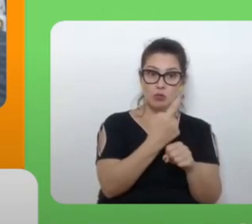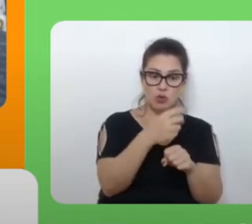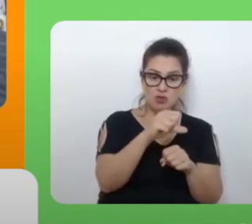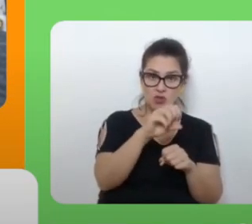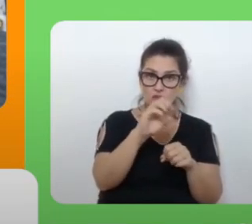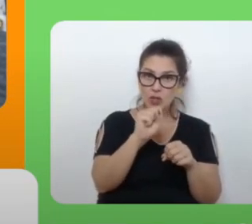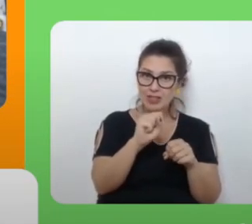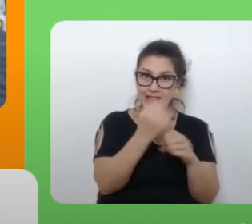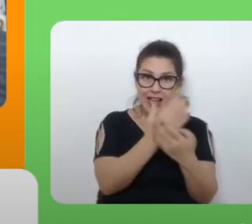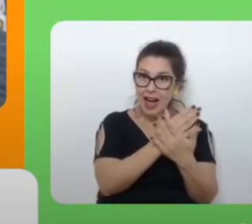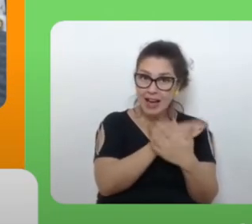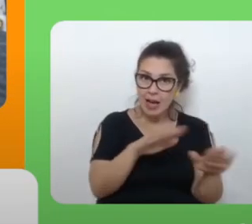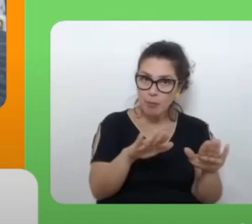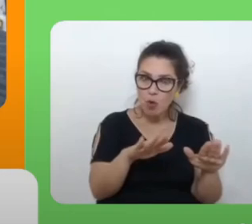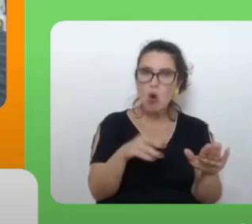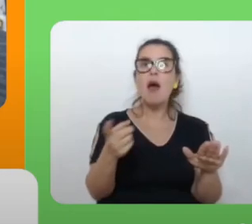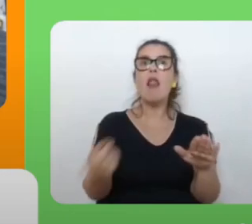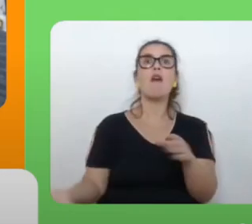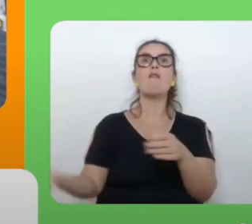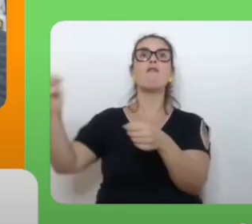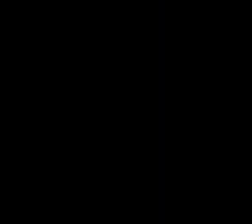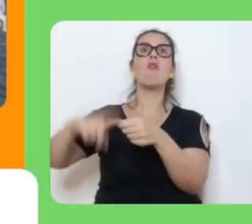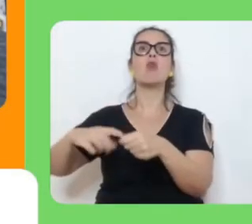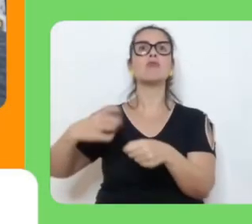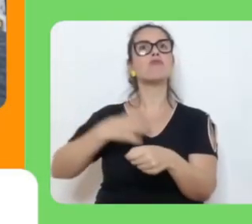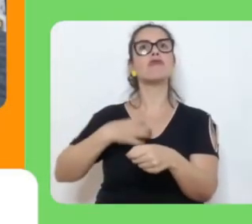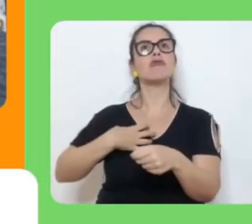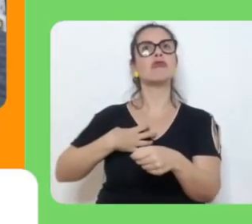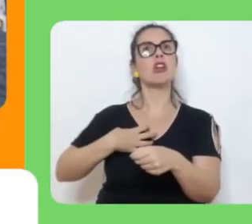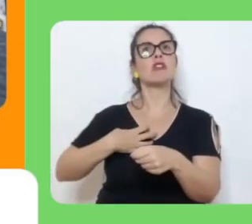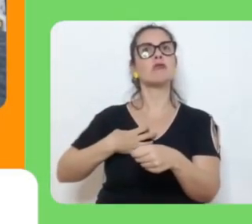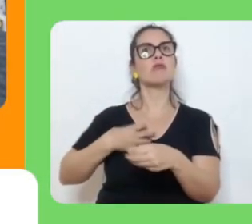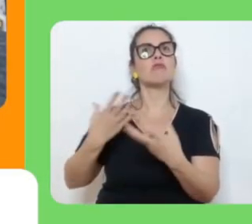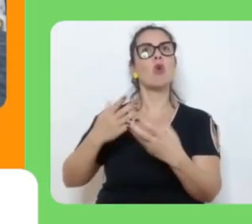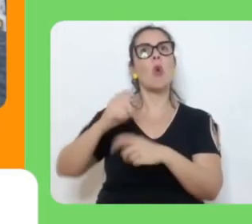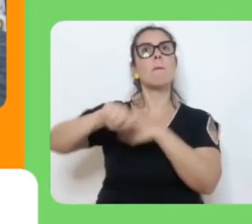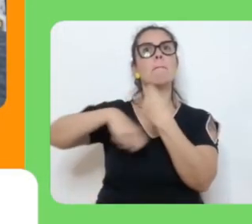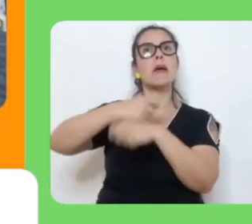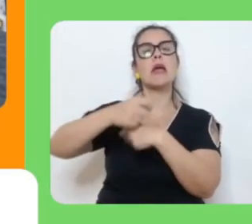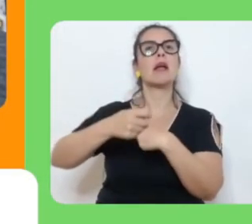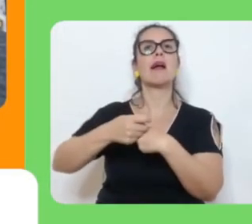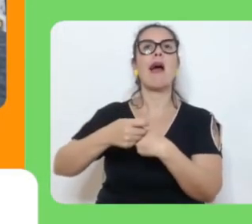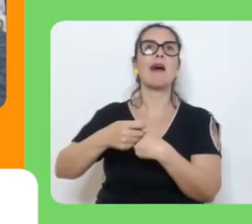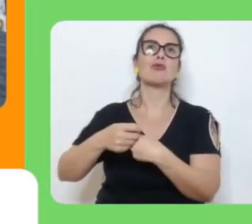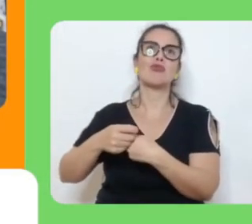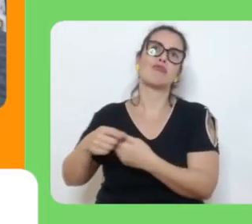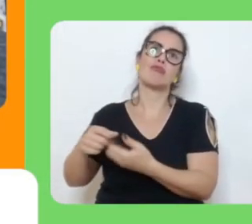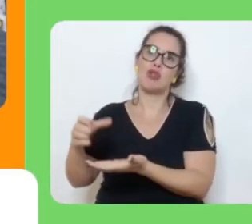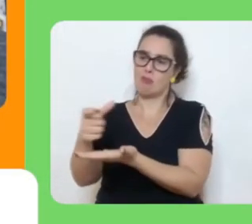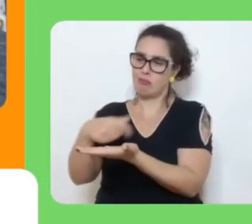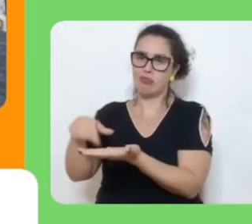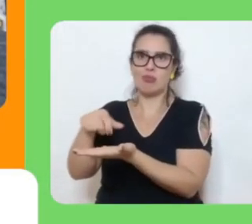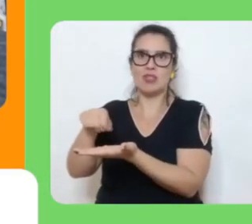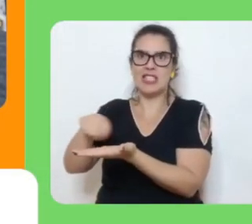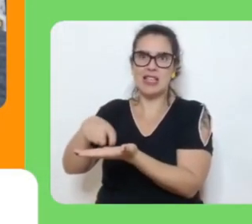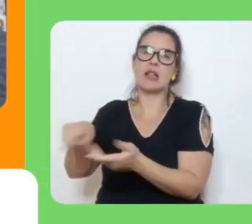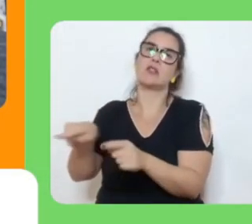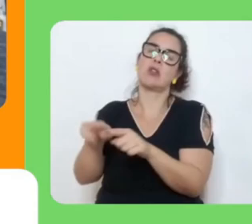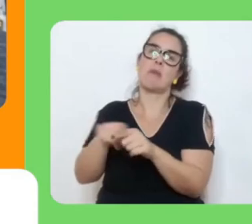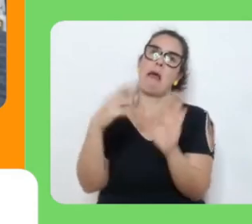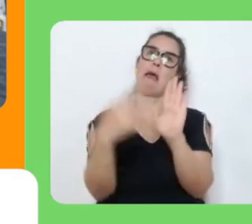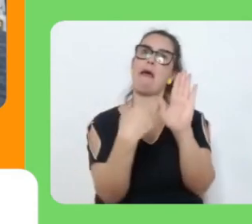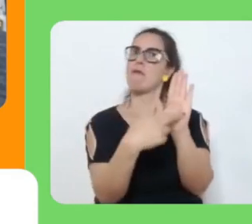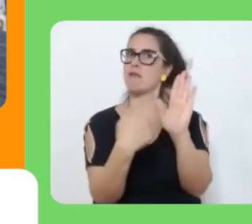que em grande estilo, via mercado shareware, via disquetinha em revista, nos anos, no,